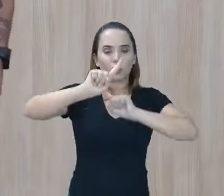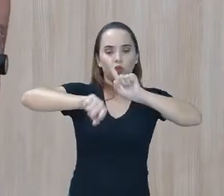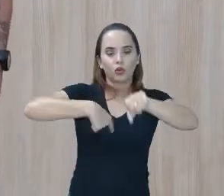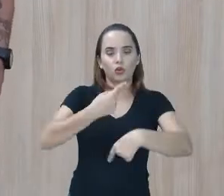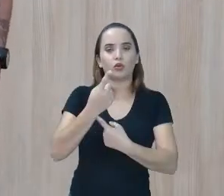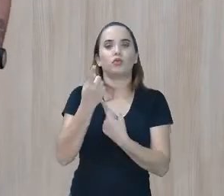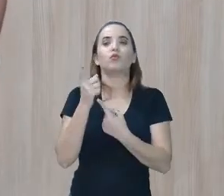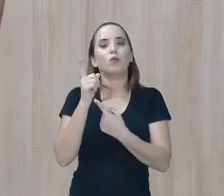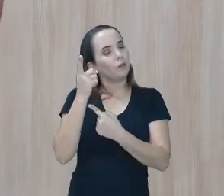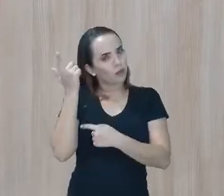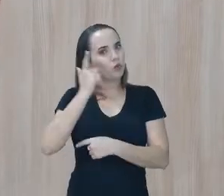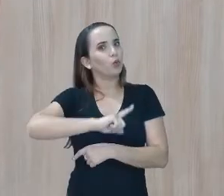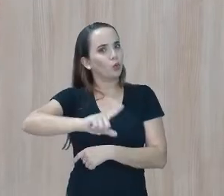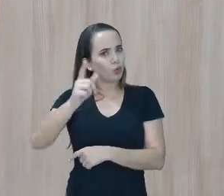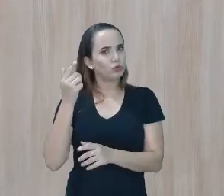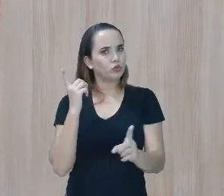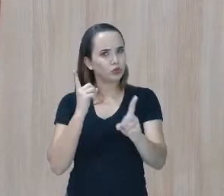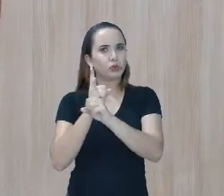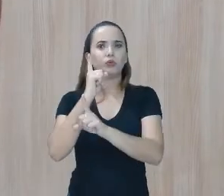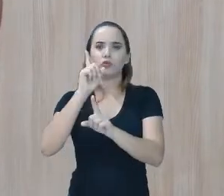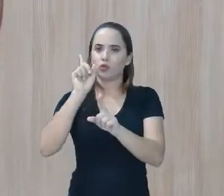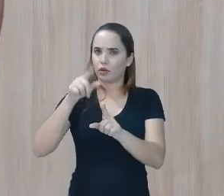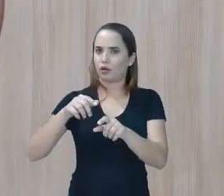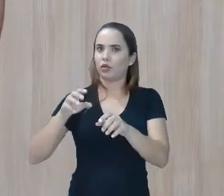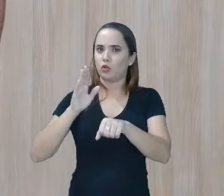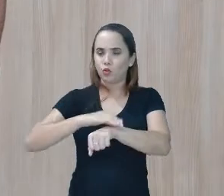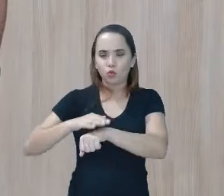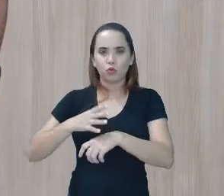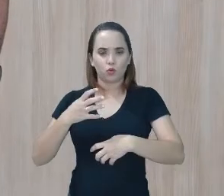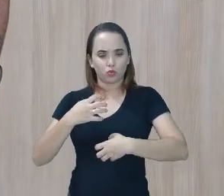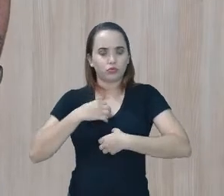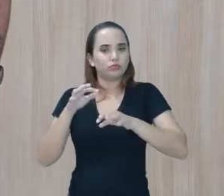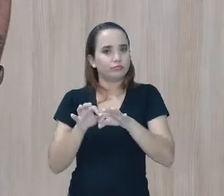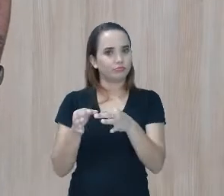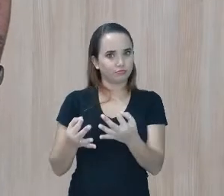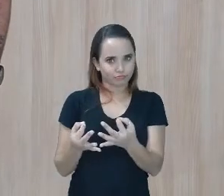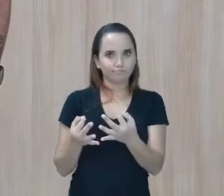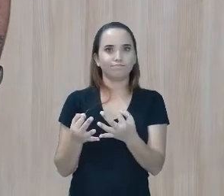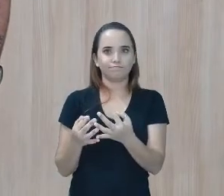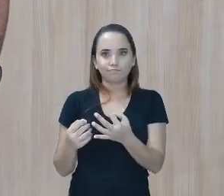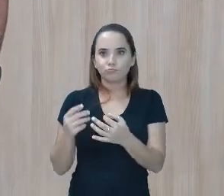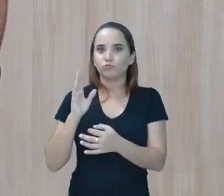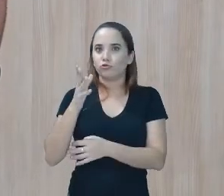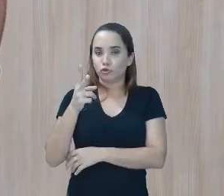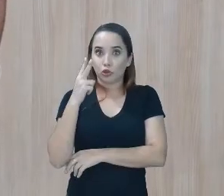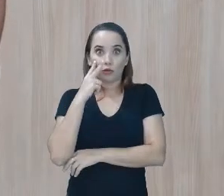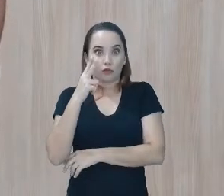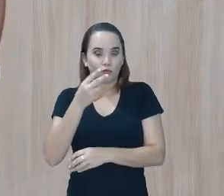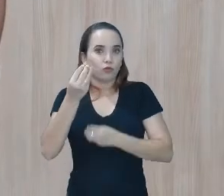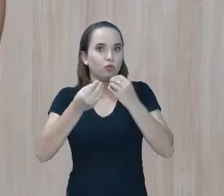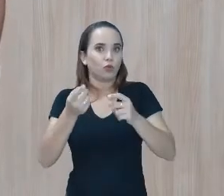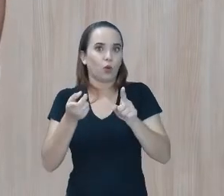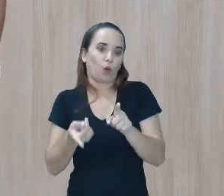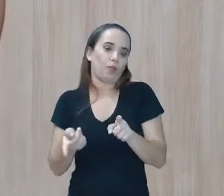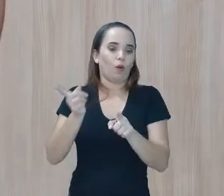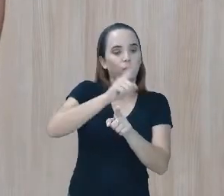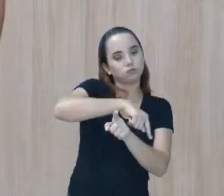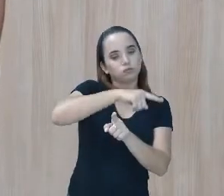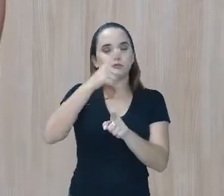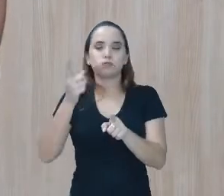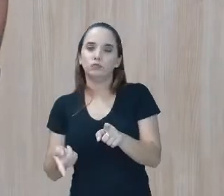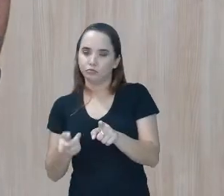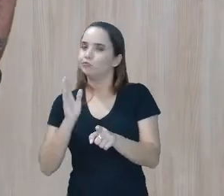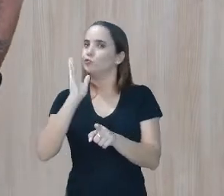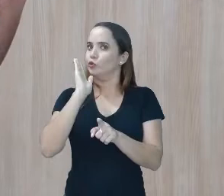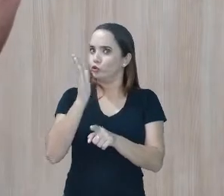a identificar de uma maneira mais simples. Então, há pouco a gente viu como transformar uma fração em uma